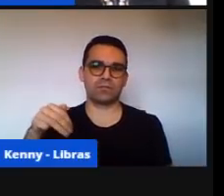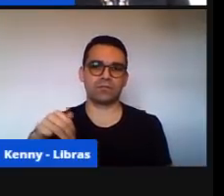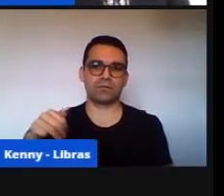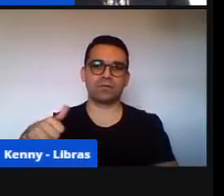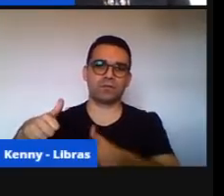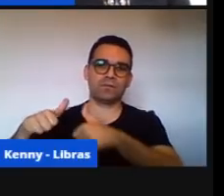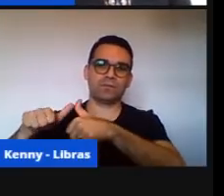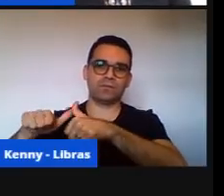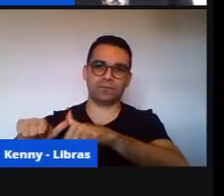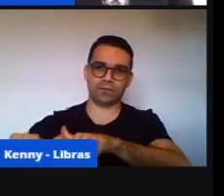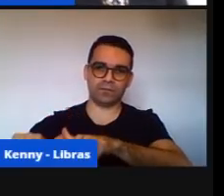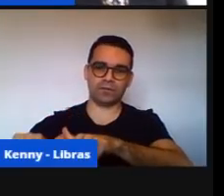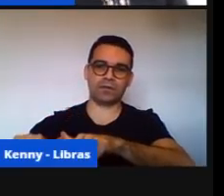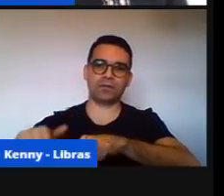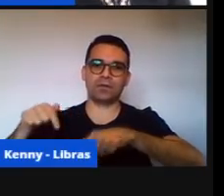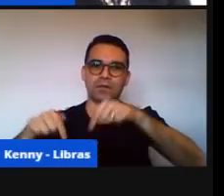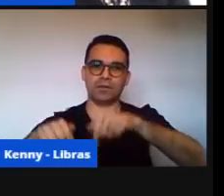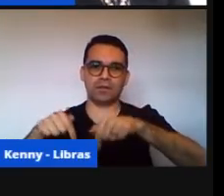minutos.